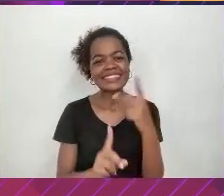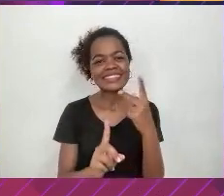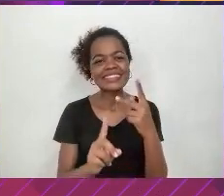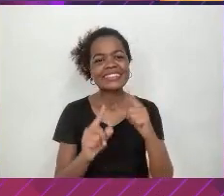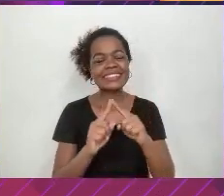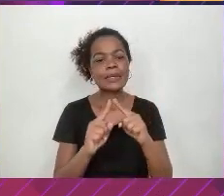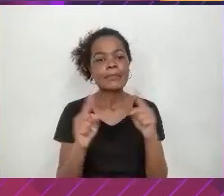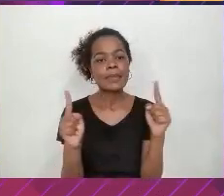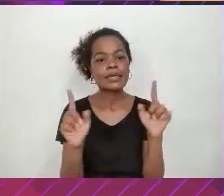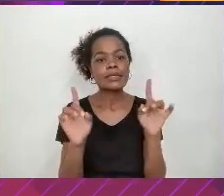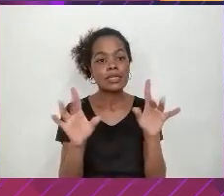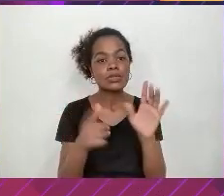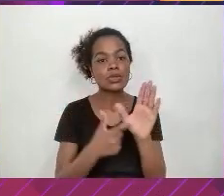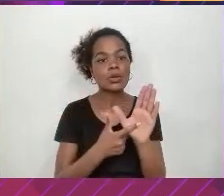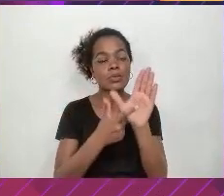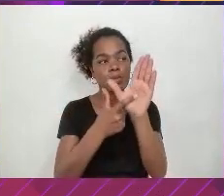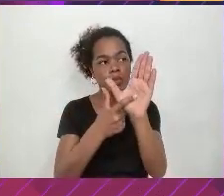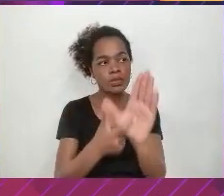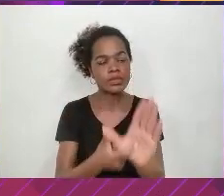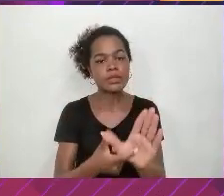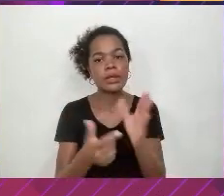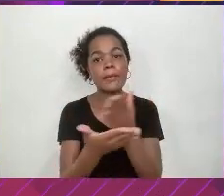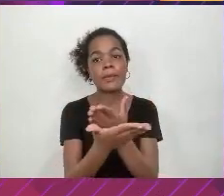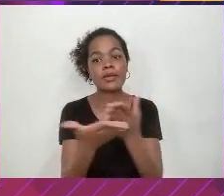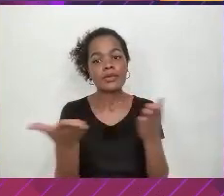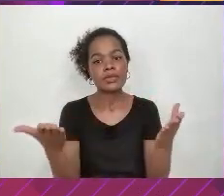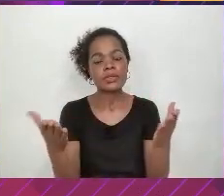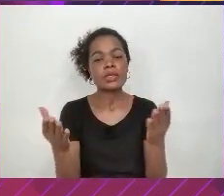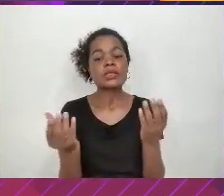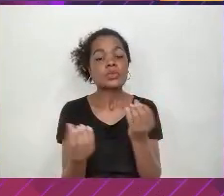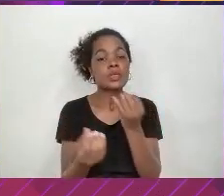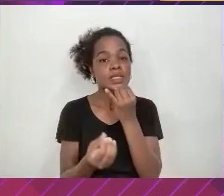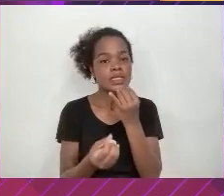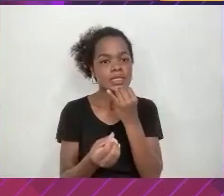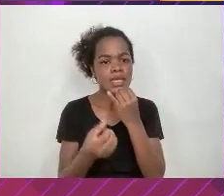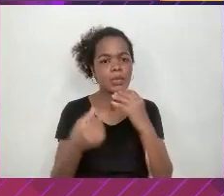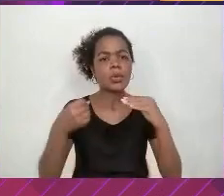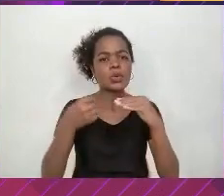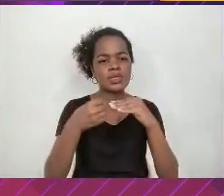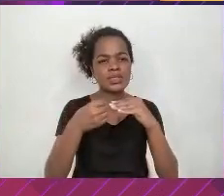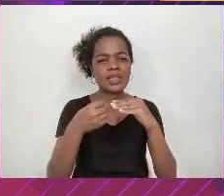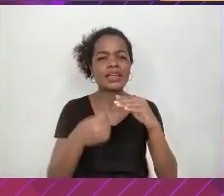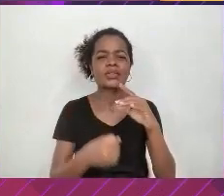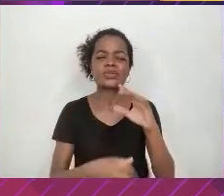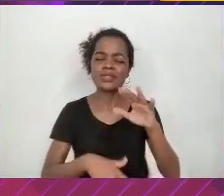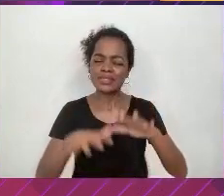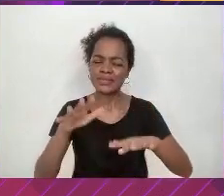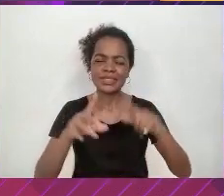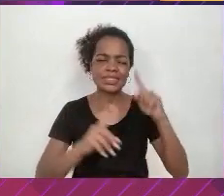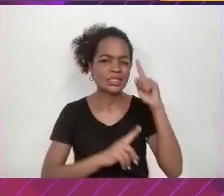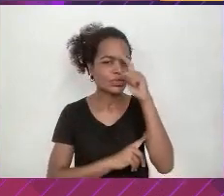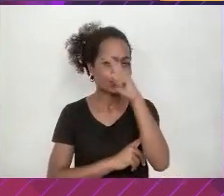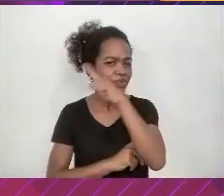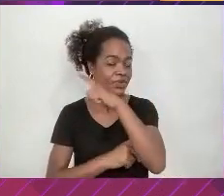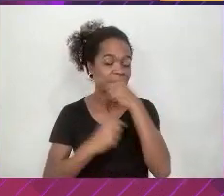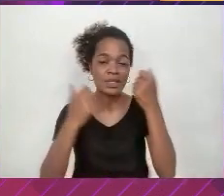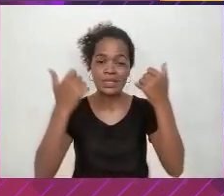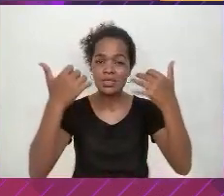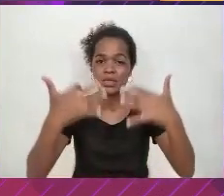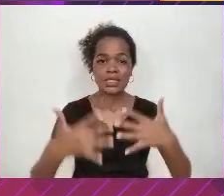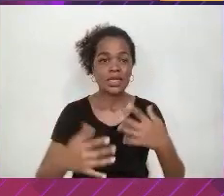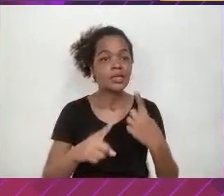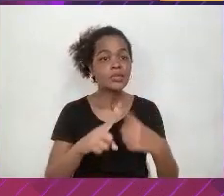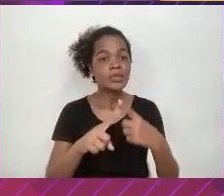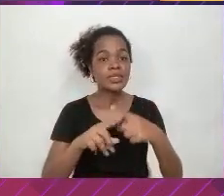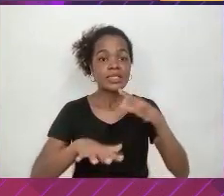Mas era só trazer essa questão dos dados mesmo, que é bem difícil a gente comentar, porque geralmente a gente só